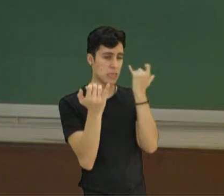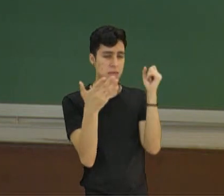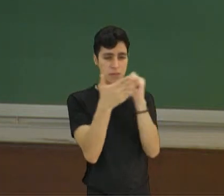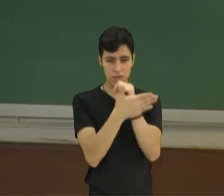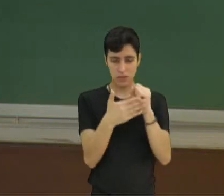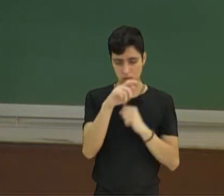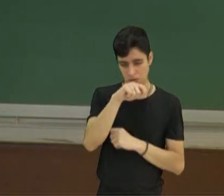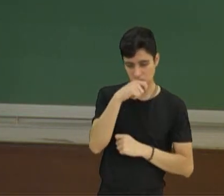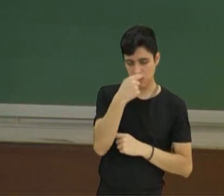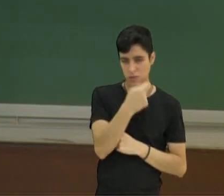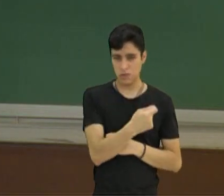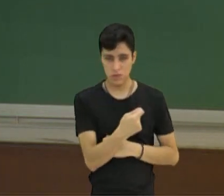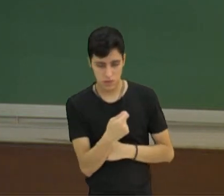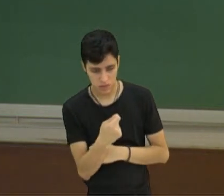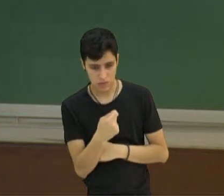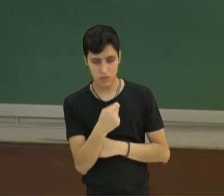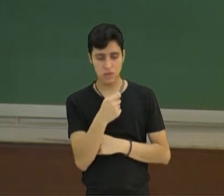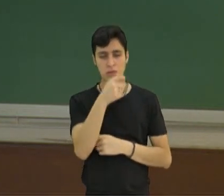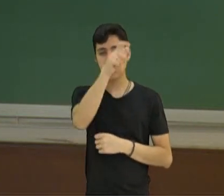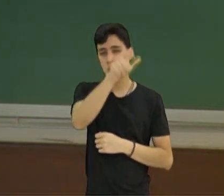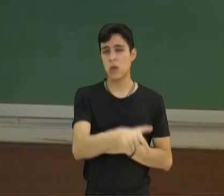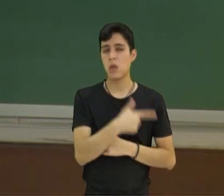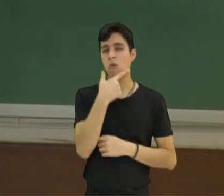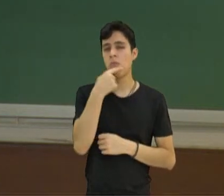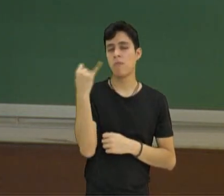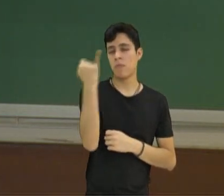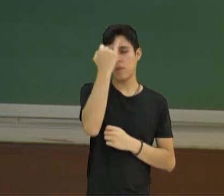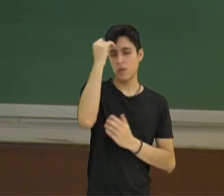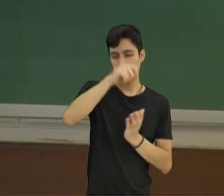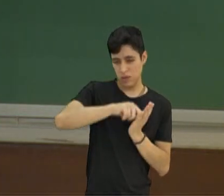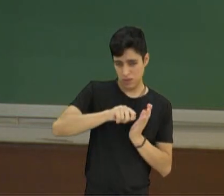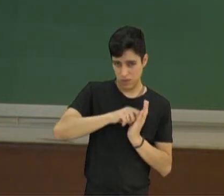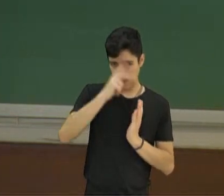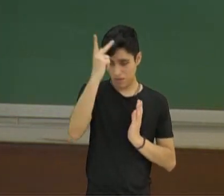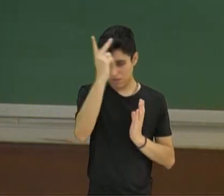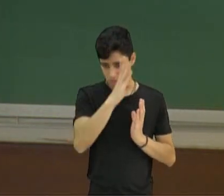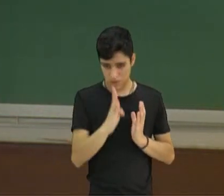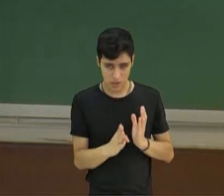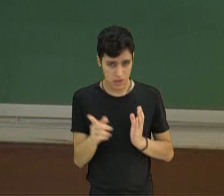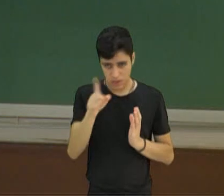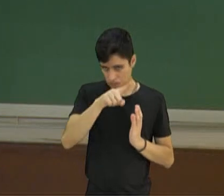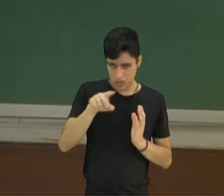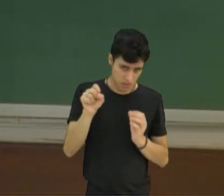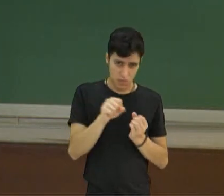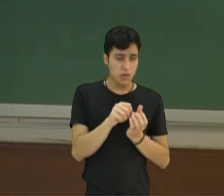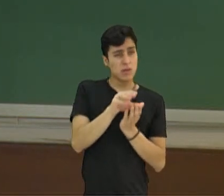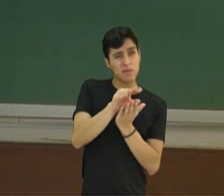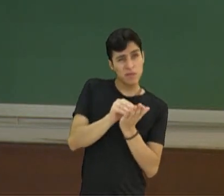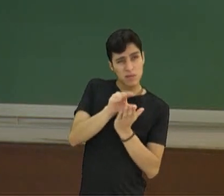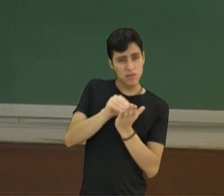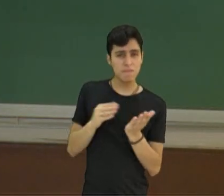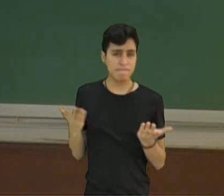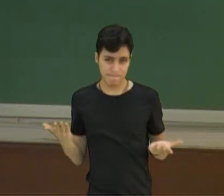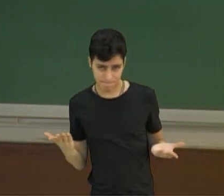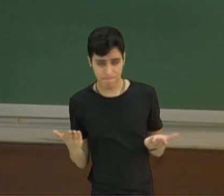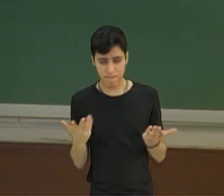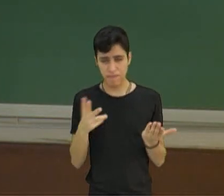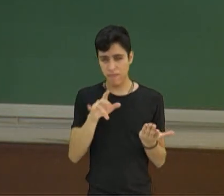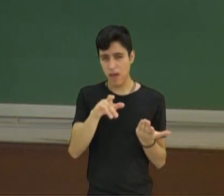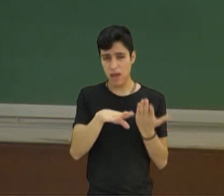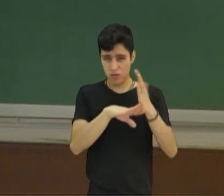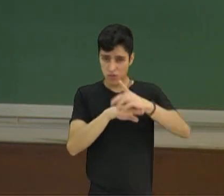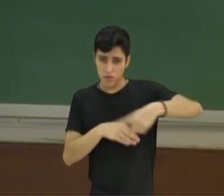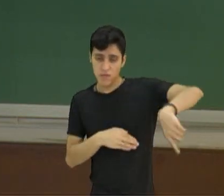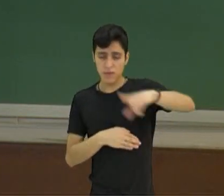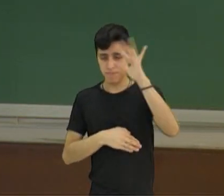básicas sobre esse importante escritor brasileiro, e você pode até anotar que isso será necessário, ou